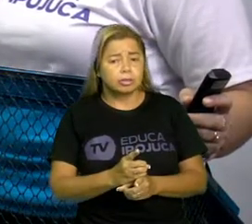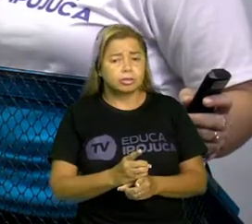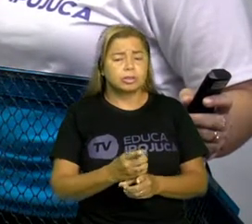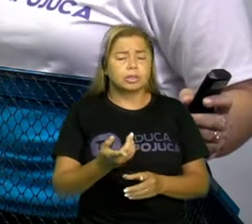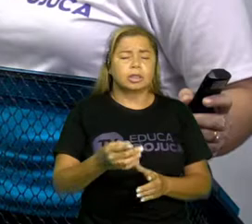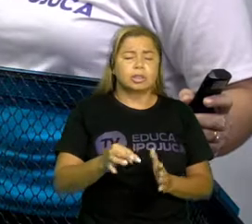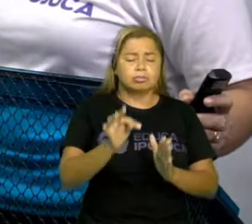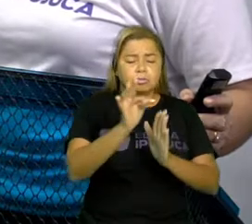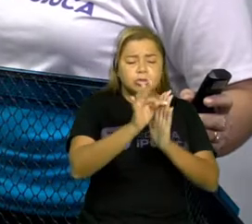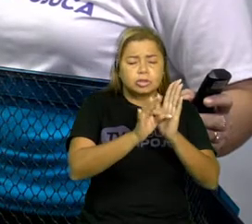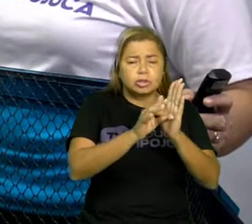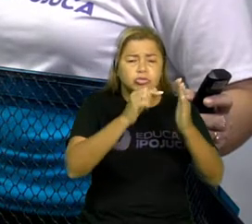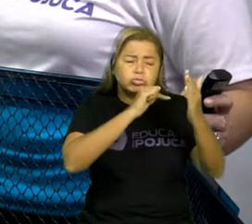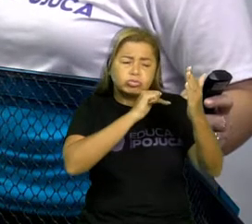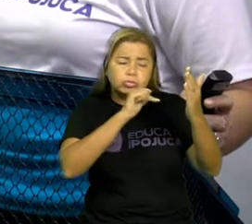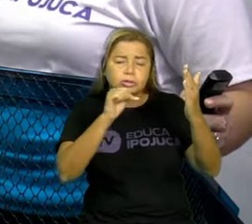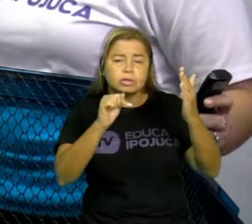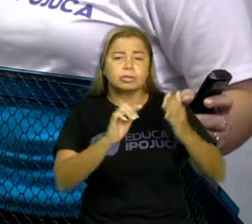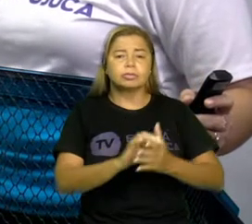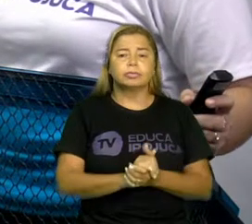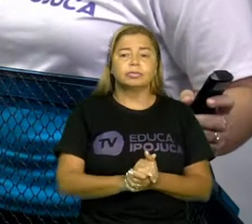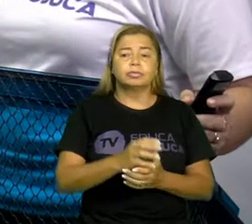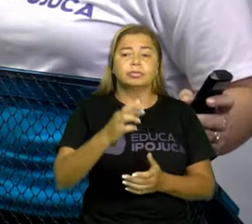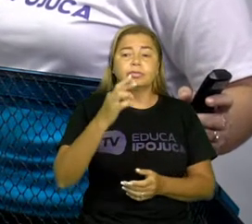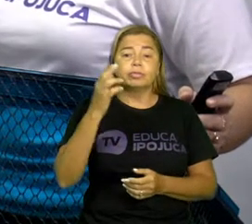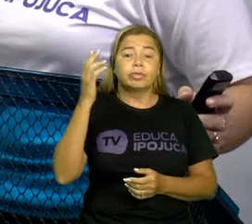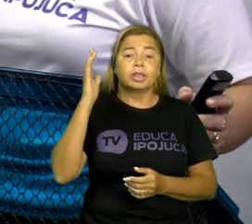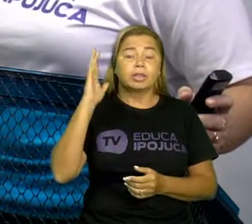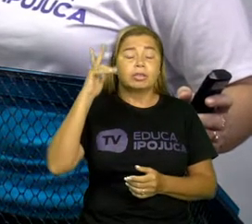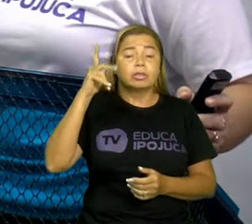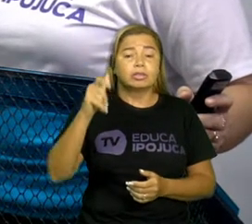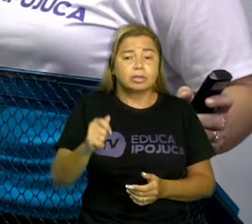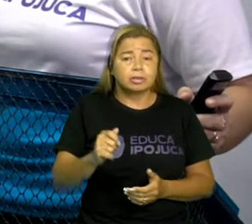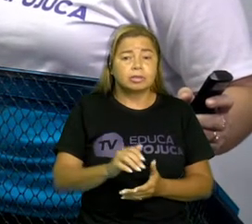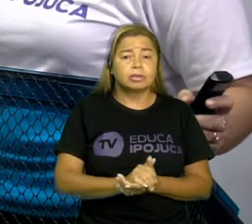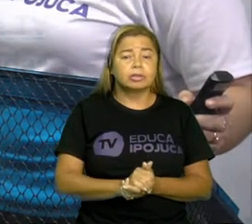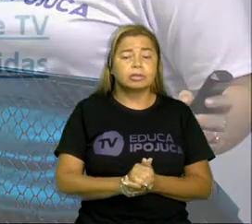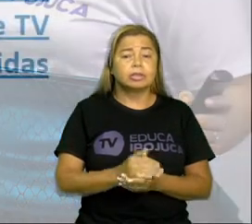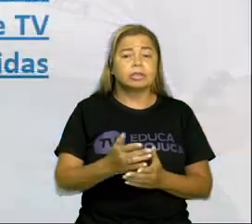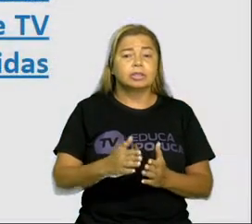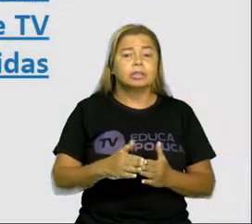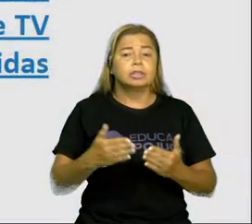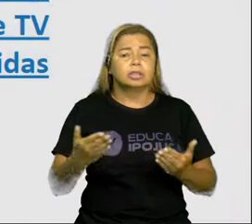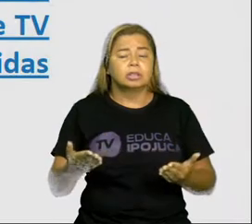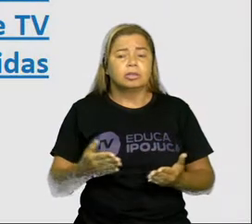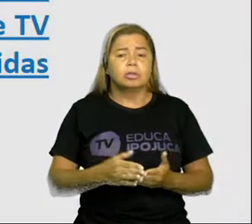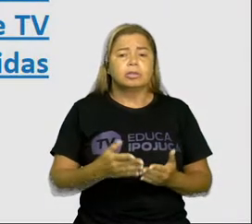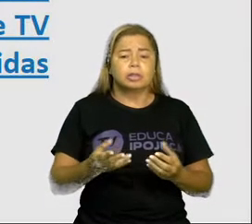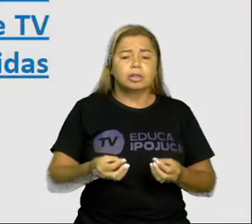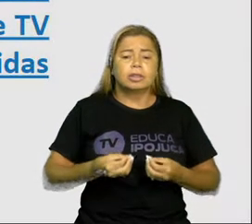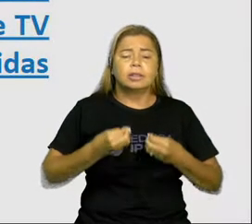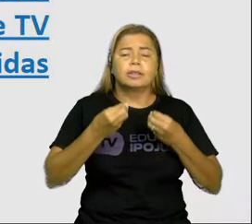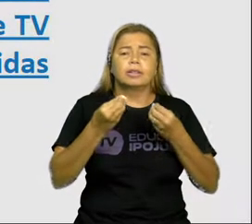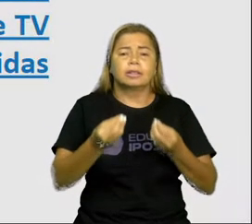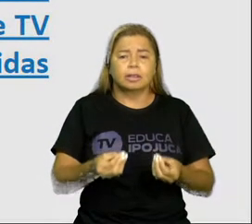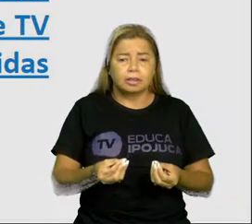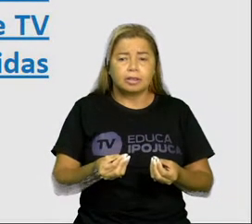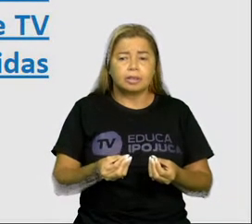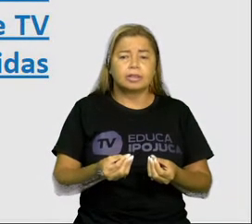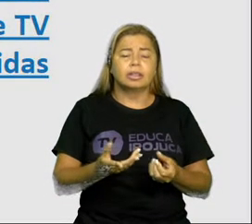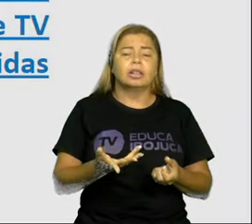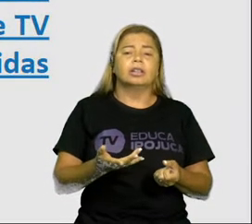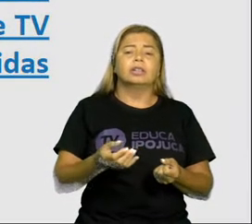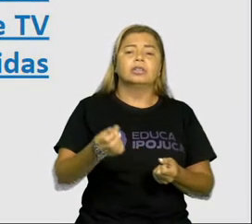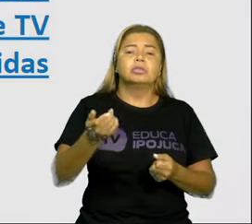finalzinho do texto. O resultado da pesquisa é: ele nos dá mais dados relevantes sobre o efeito da